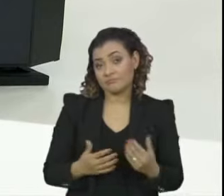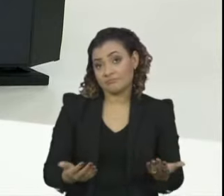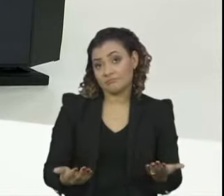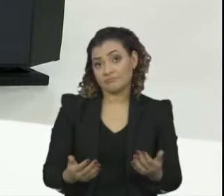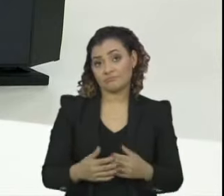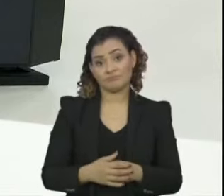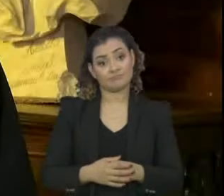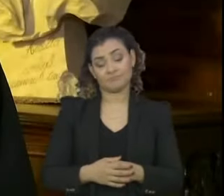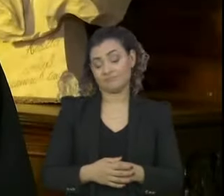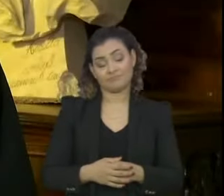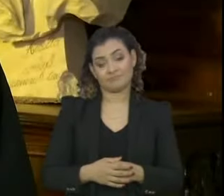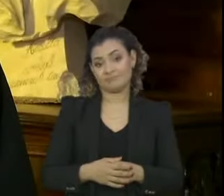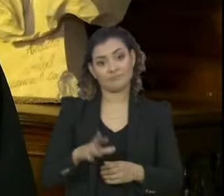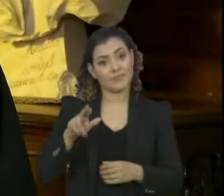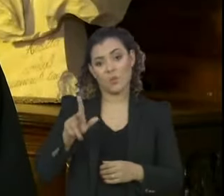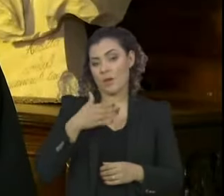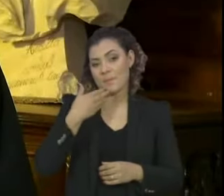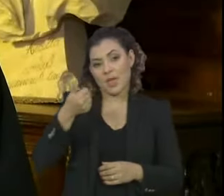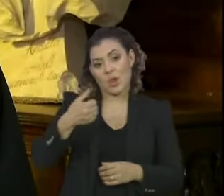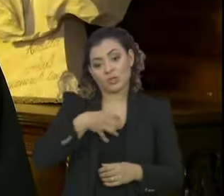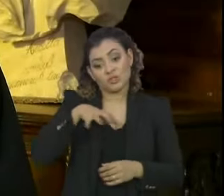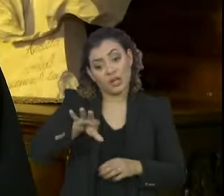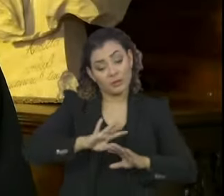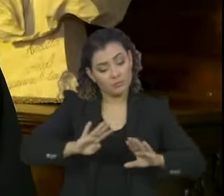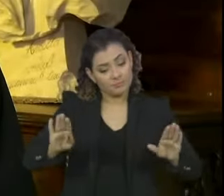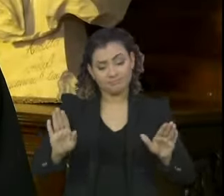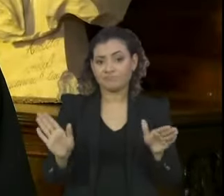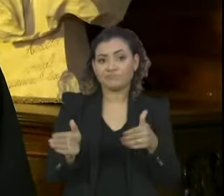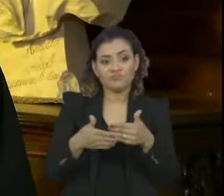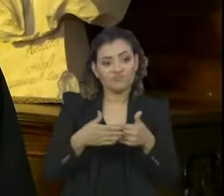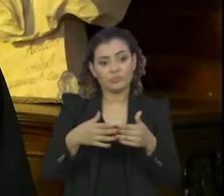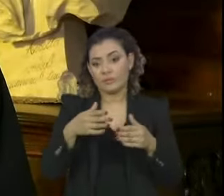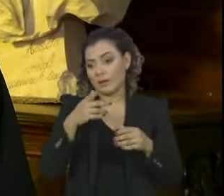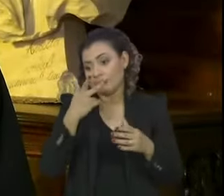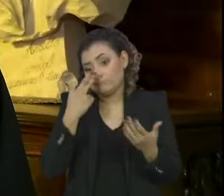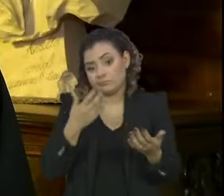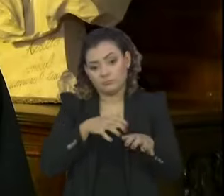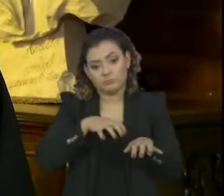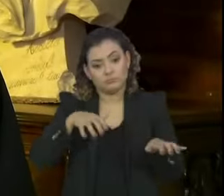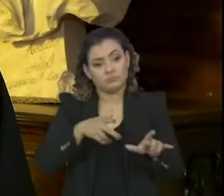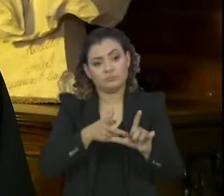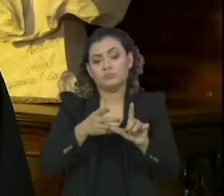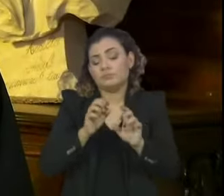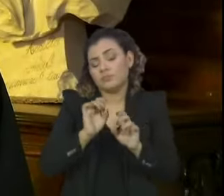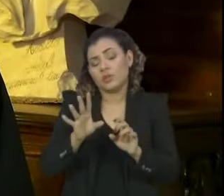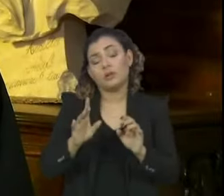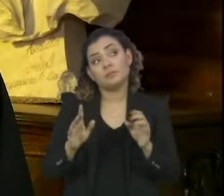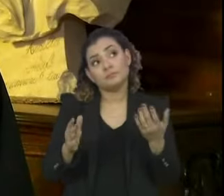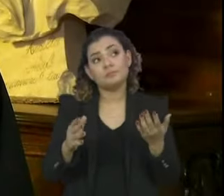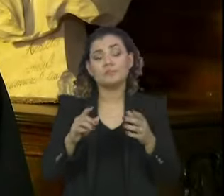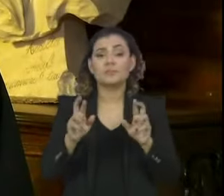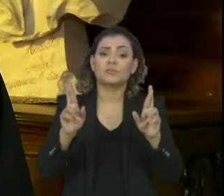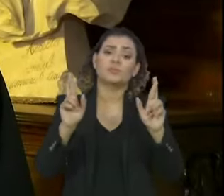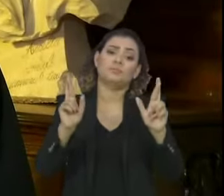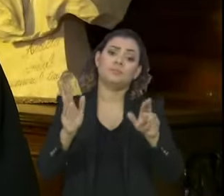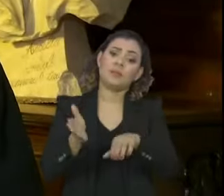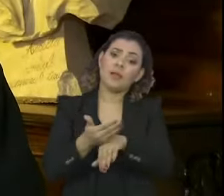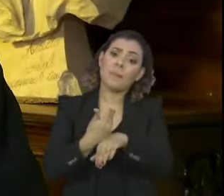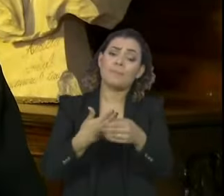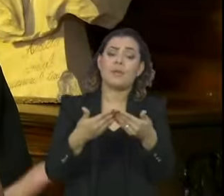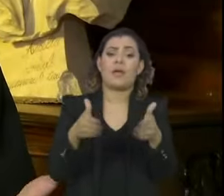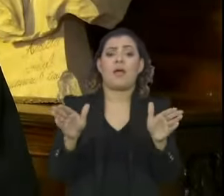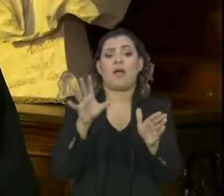não consertar mente não é melhor solução porque nós esperamos que quanto antes a